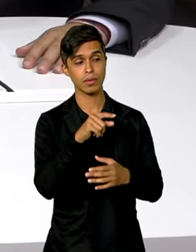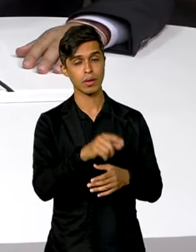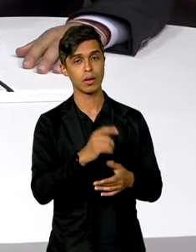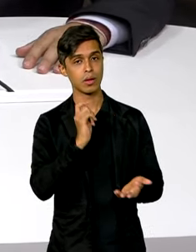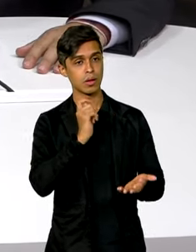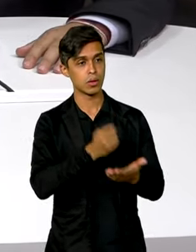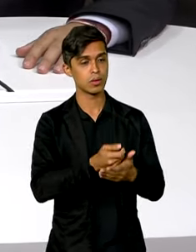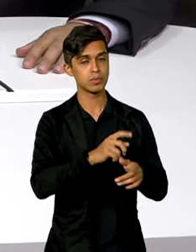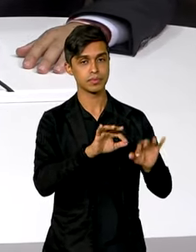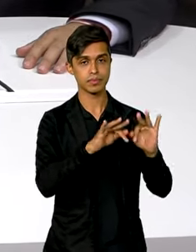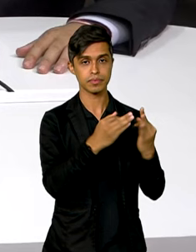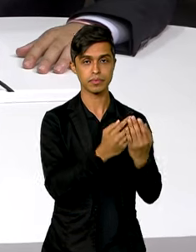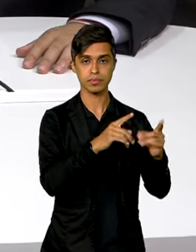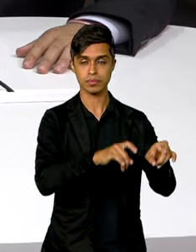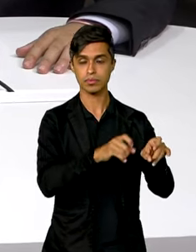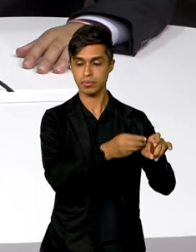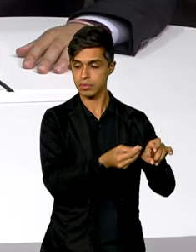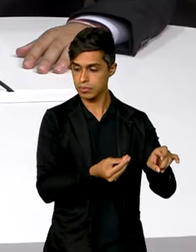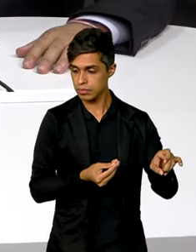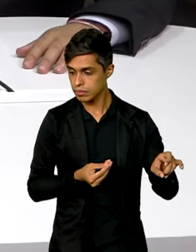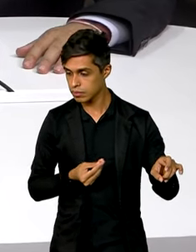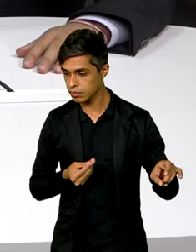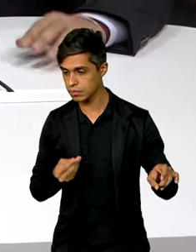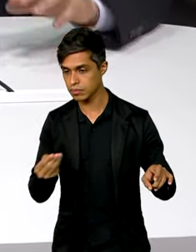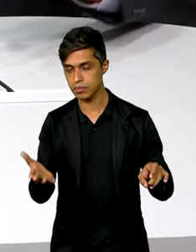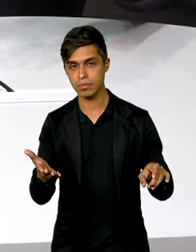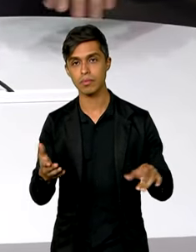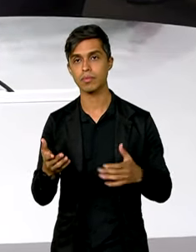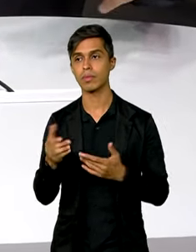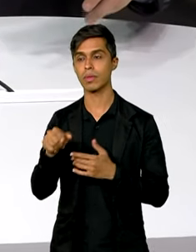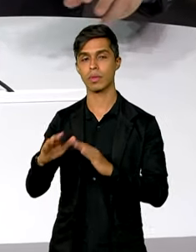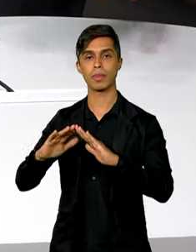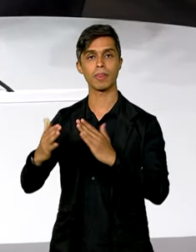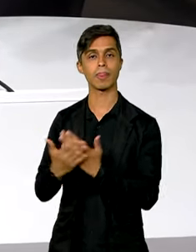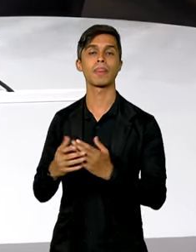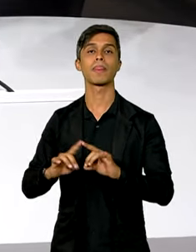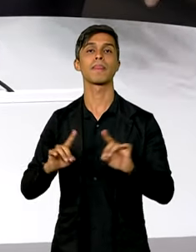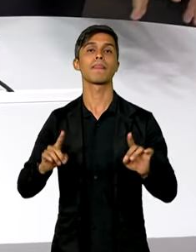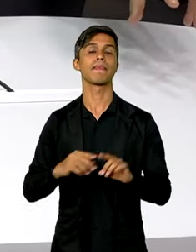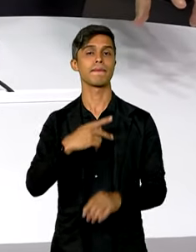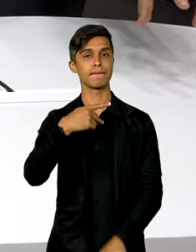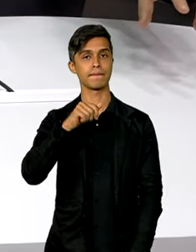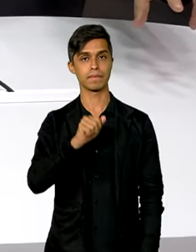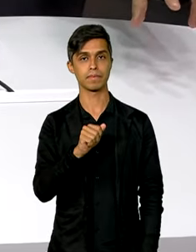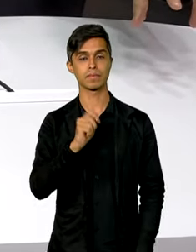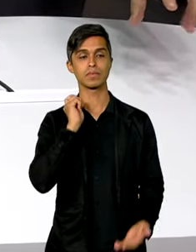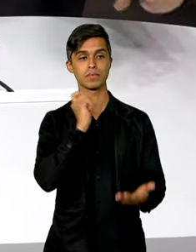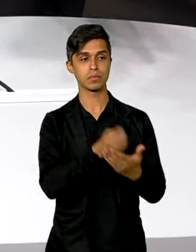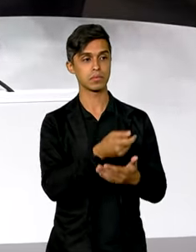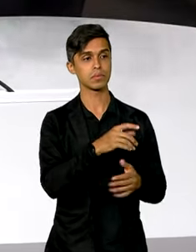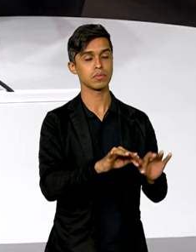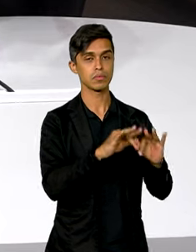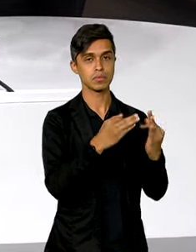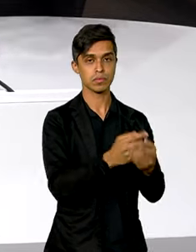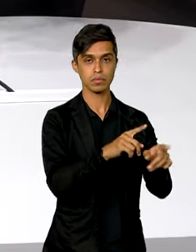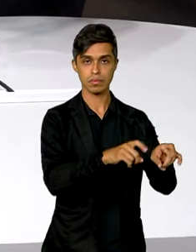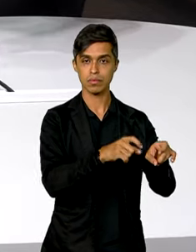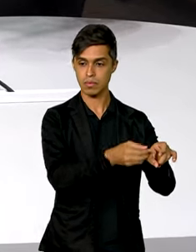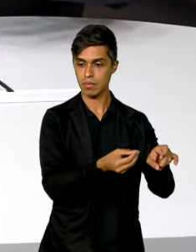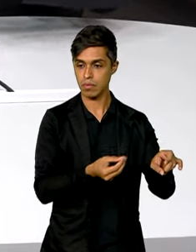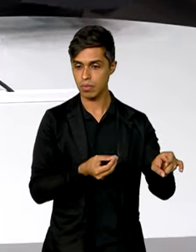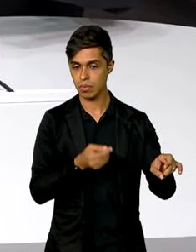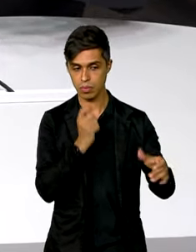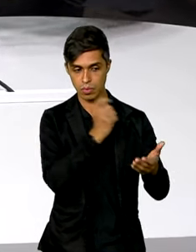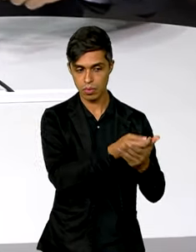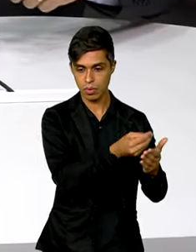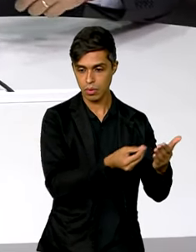do agricultor familiar e destina a merenda escolar, mas o PA compra do agricultor familiar e destina às